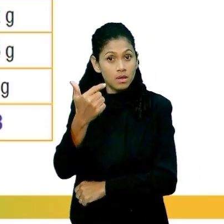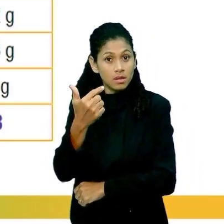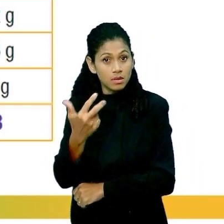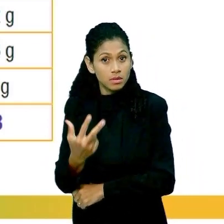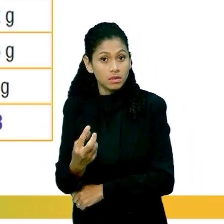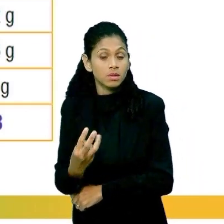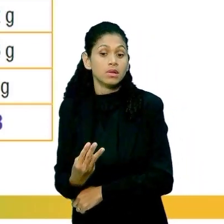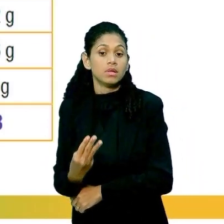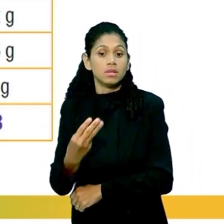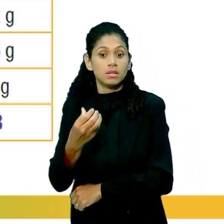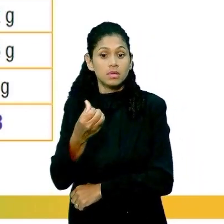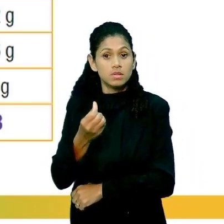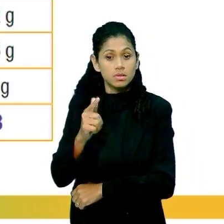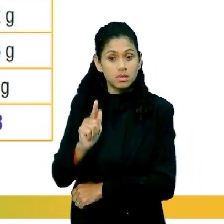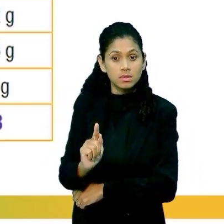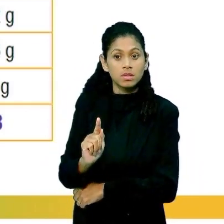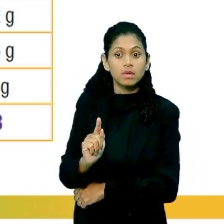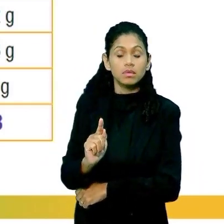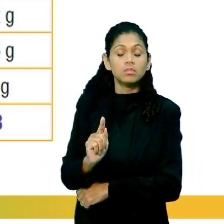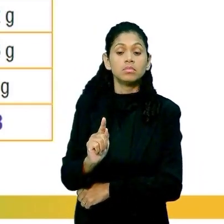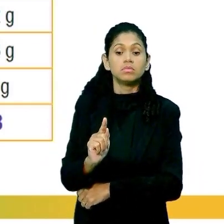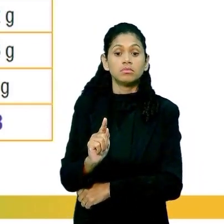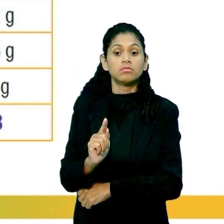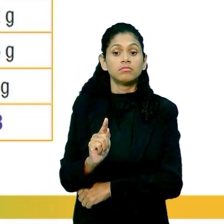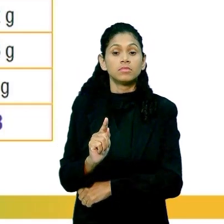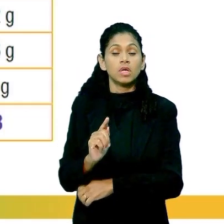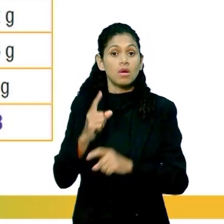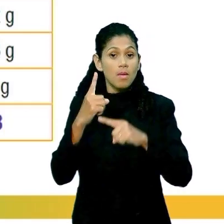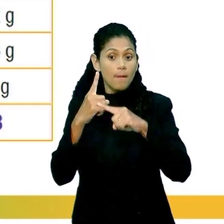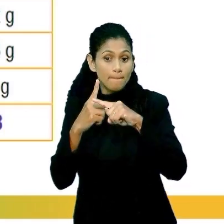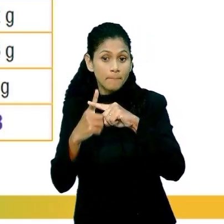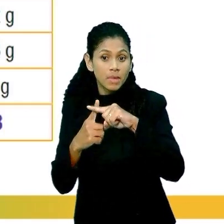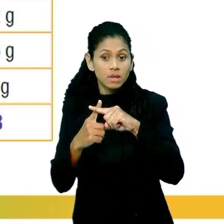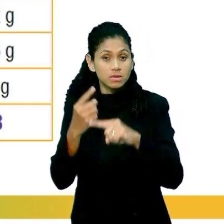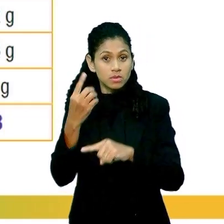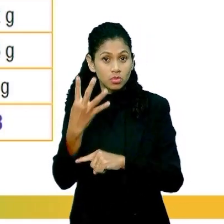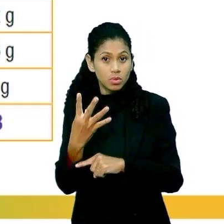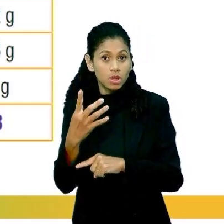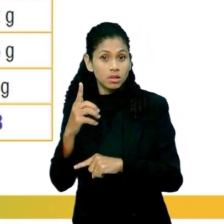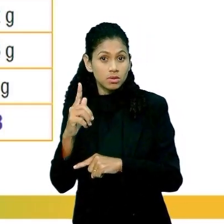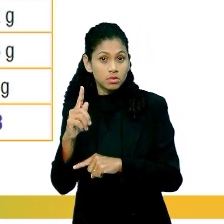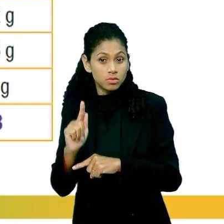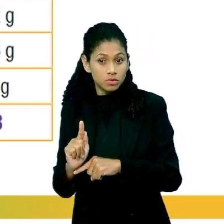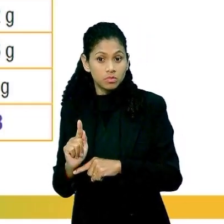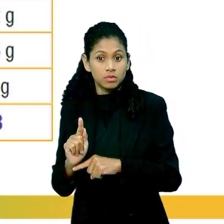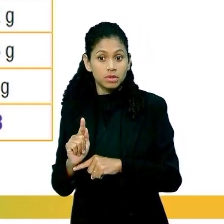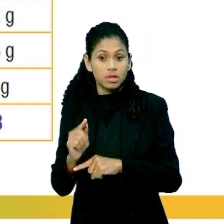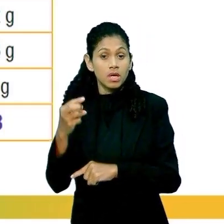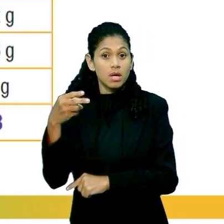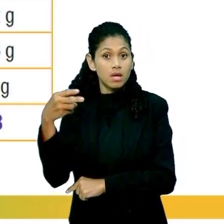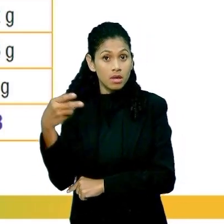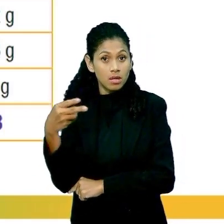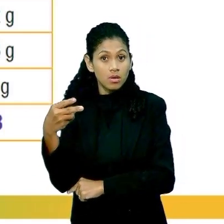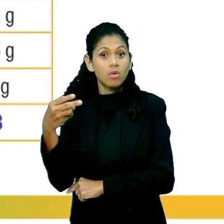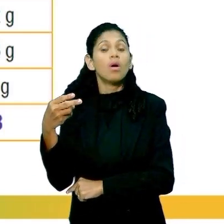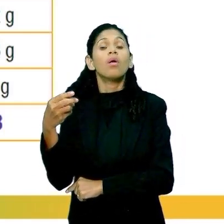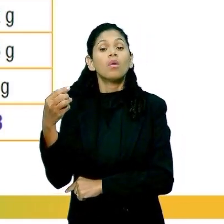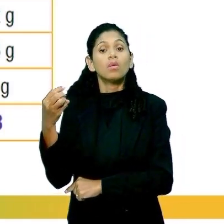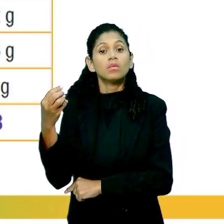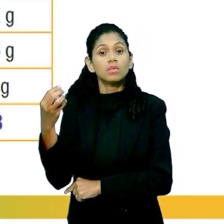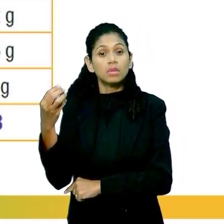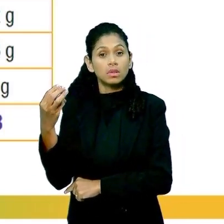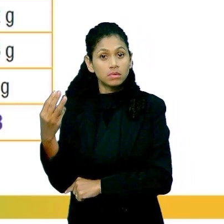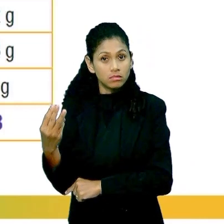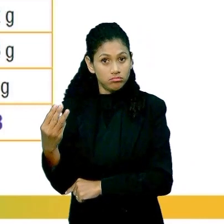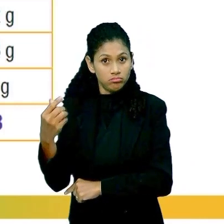conservação, 36 gramas do reagente, somando 4 mais 32, nós vamos ter também 36 gramas no